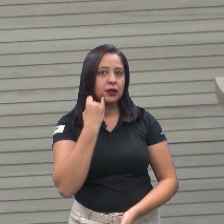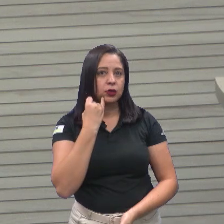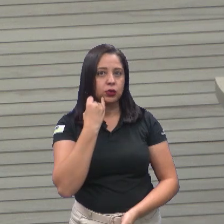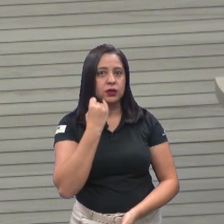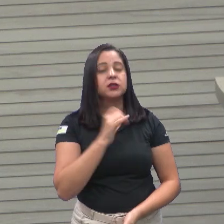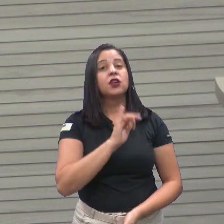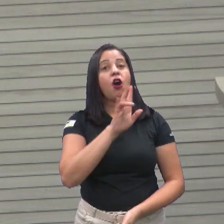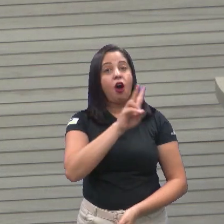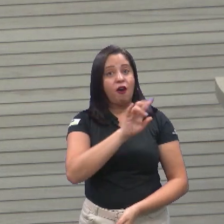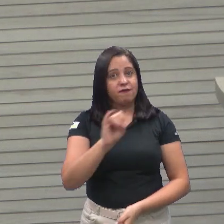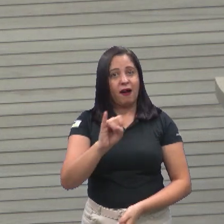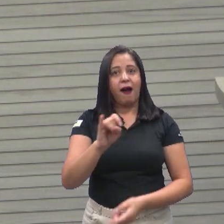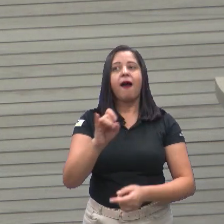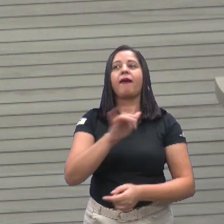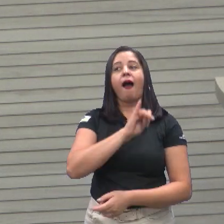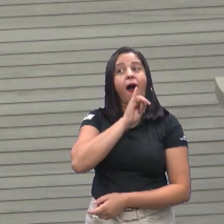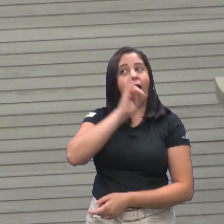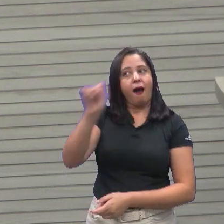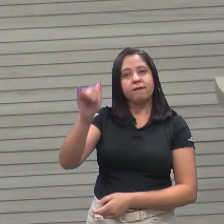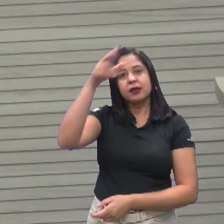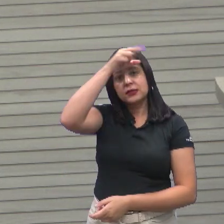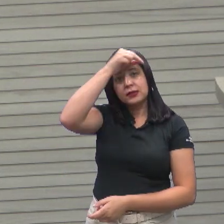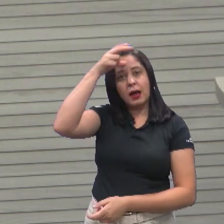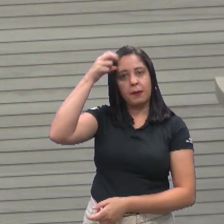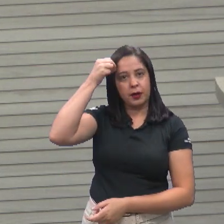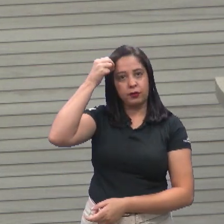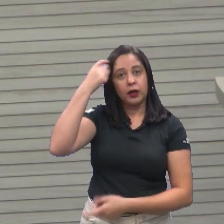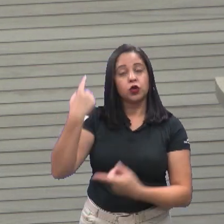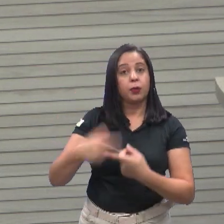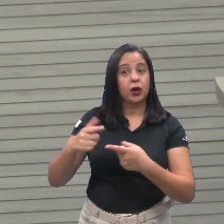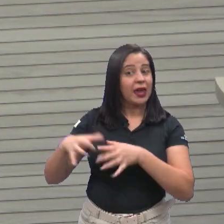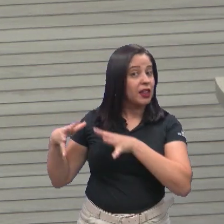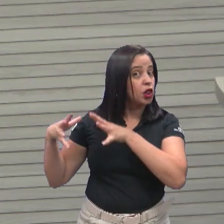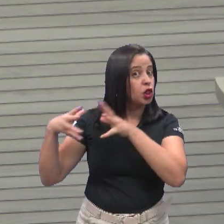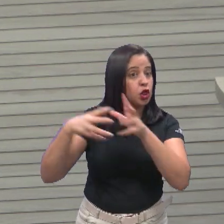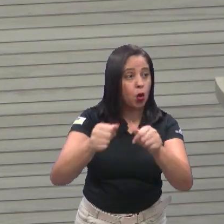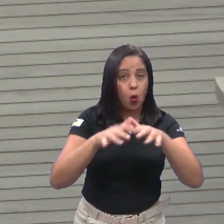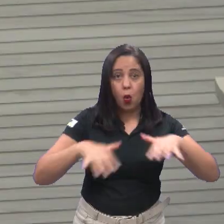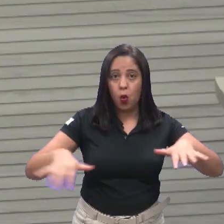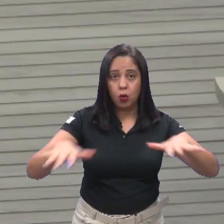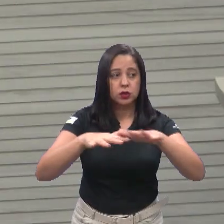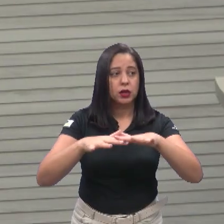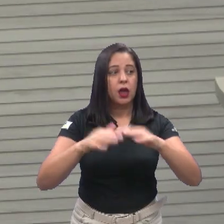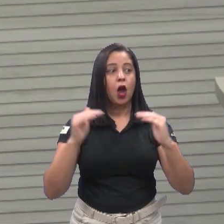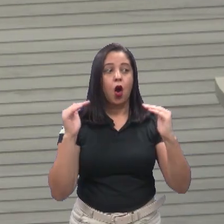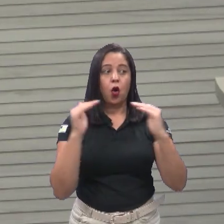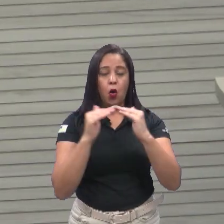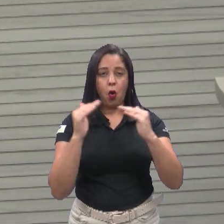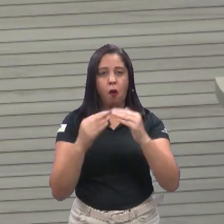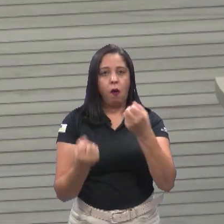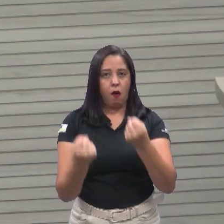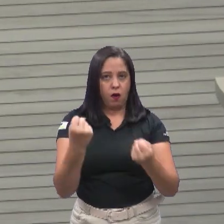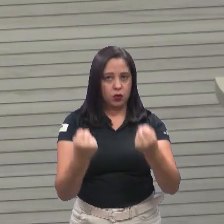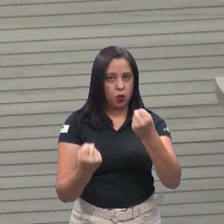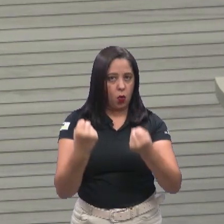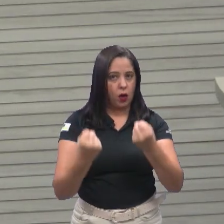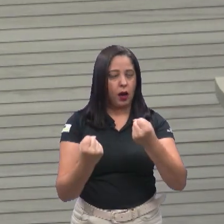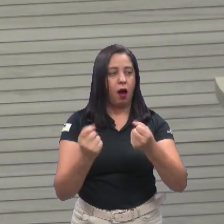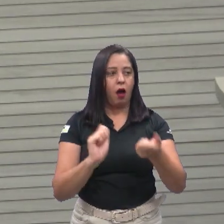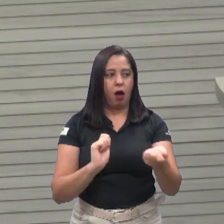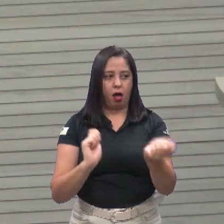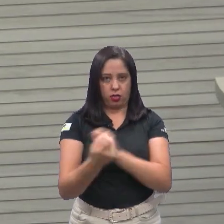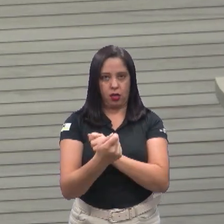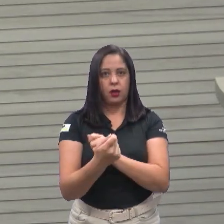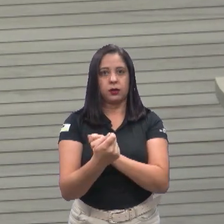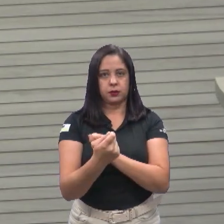a nossa reclamação ao prefeito, porque todos aqui são favoráveis a que volte esse serviço. E que volte,